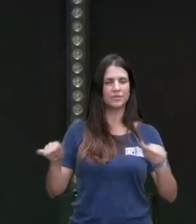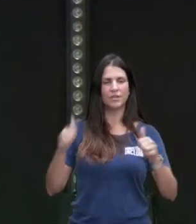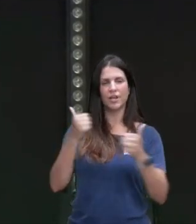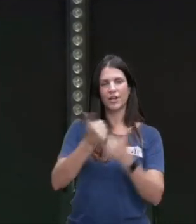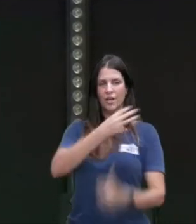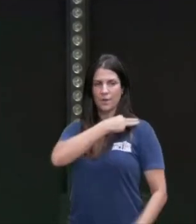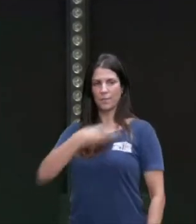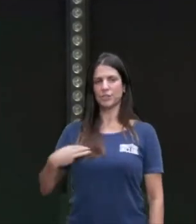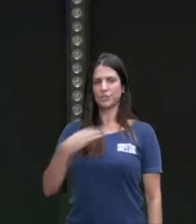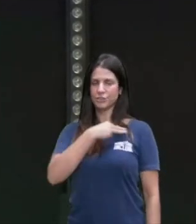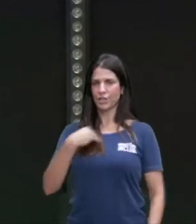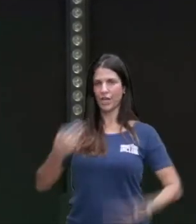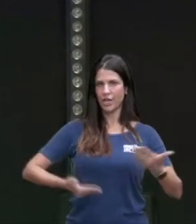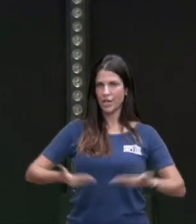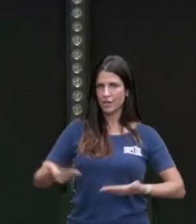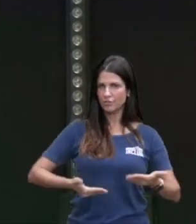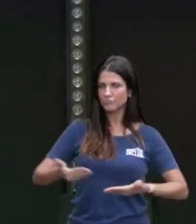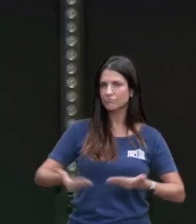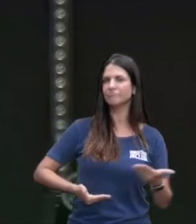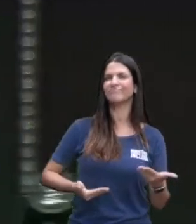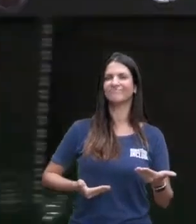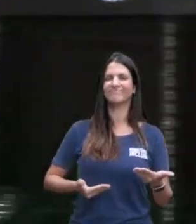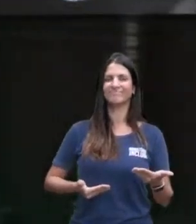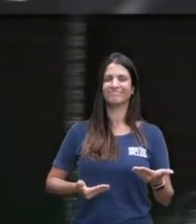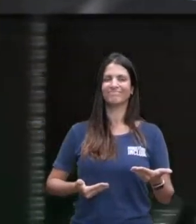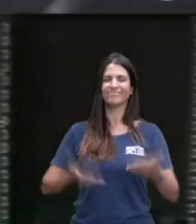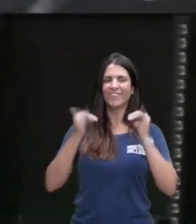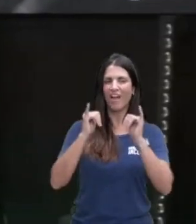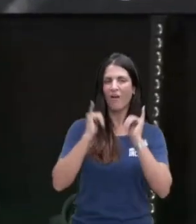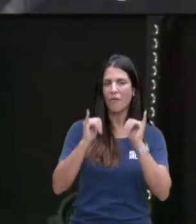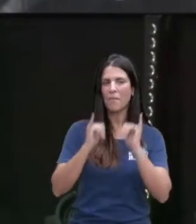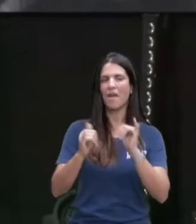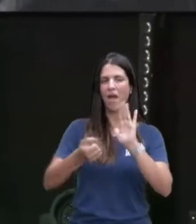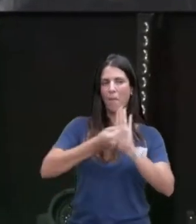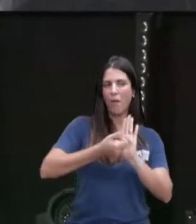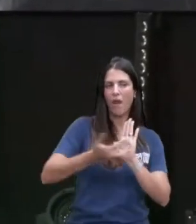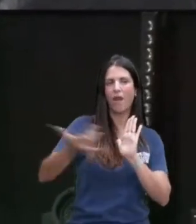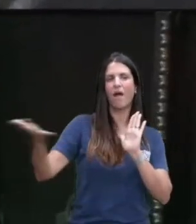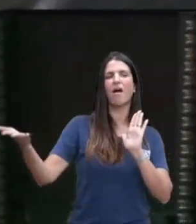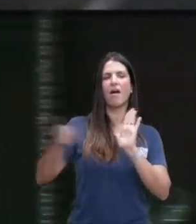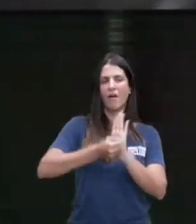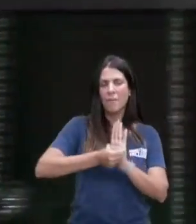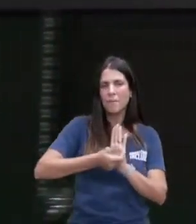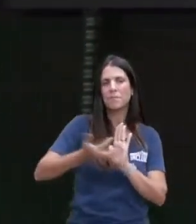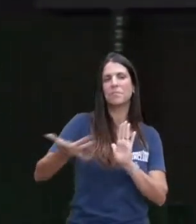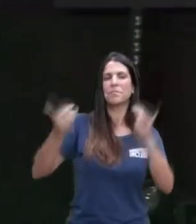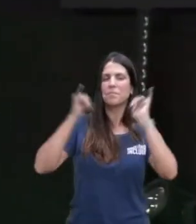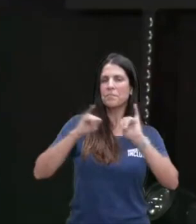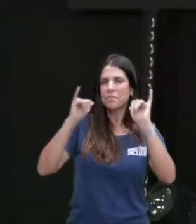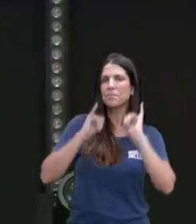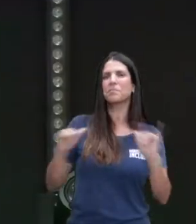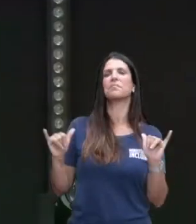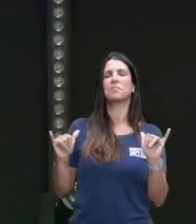as coisas acontecerem e o nome de Jesus e mais longe Qual é o preço é um preço barato ridículo qualquer